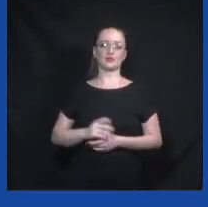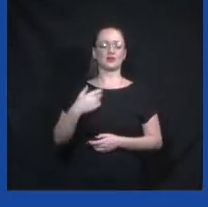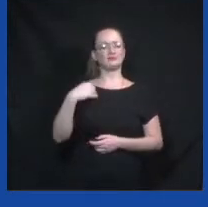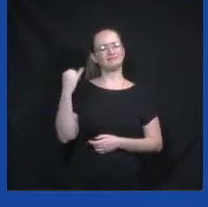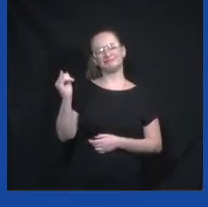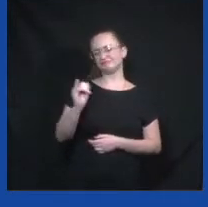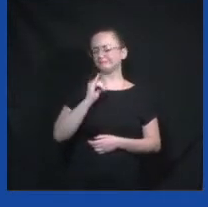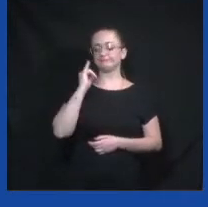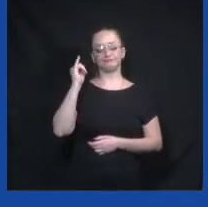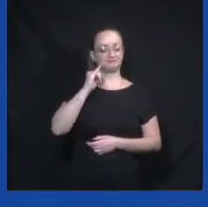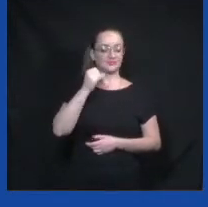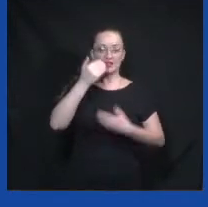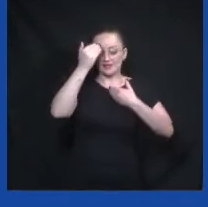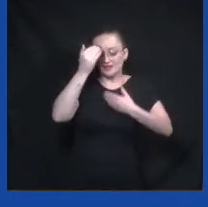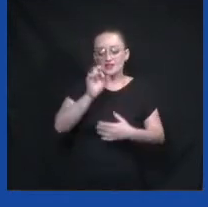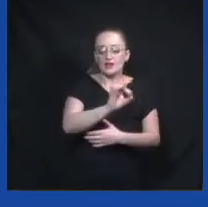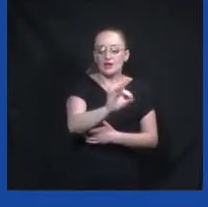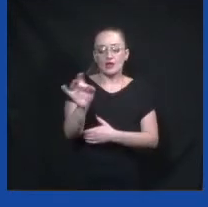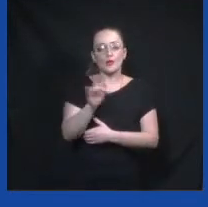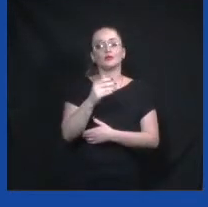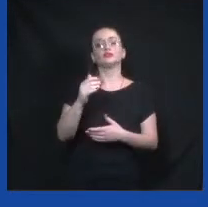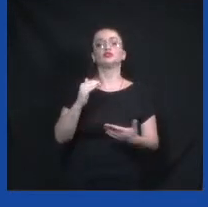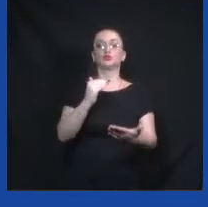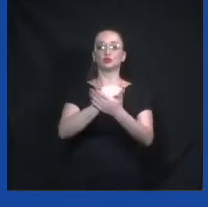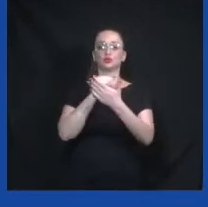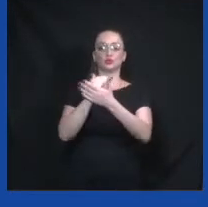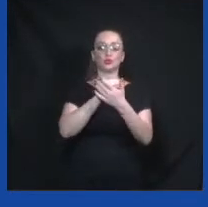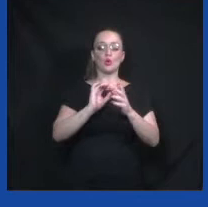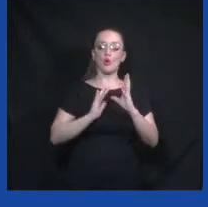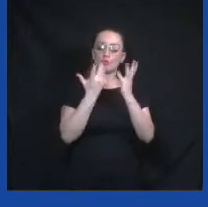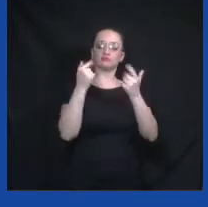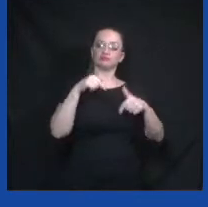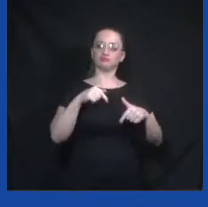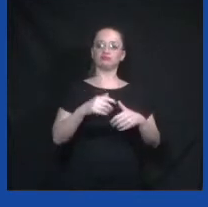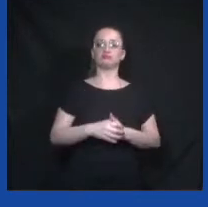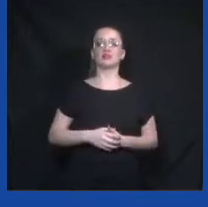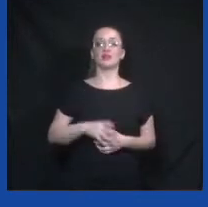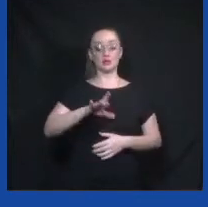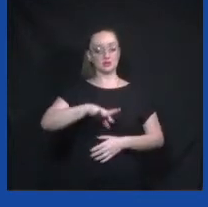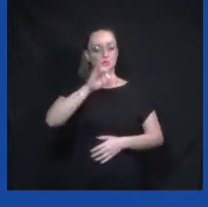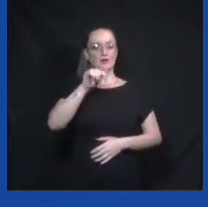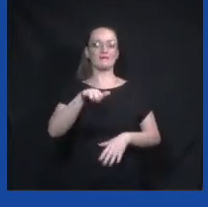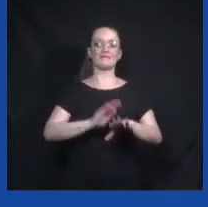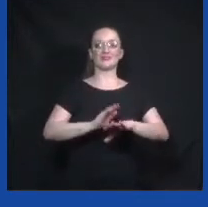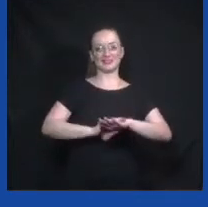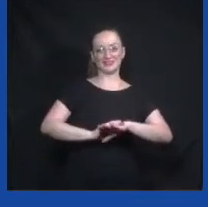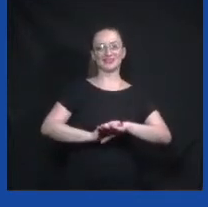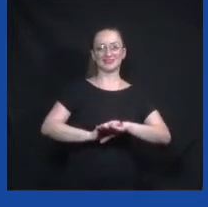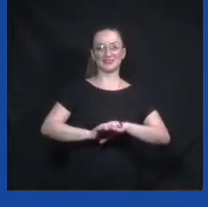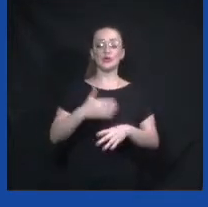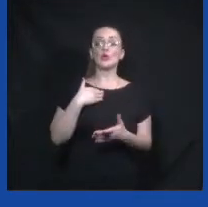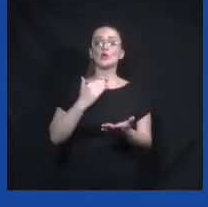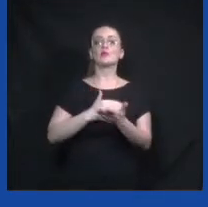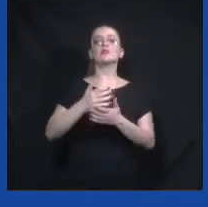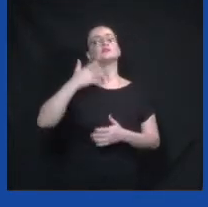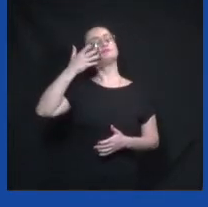e todos que fizeram isso aqui possível, eu acho que isso é fundamental e escolheram fazer isso. E aí eu começo a minha